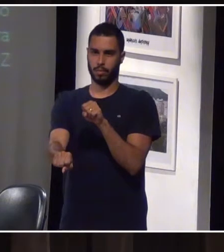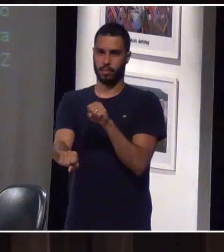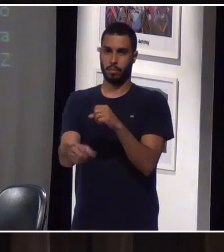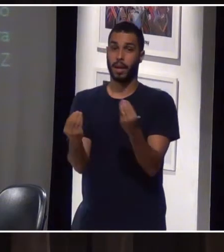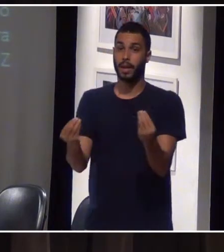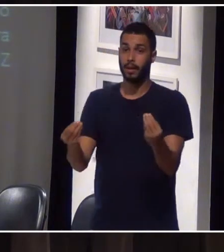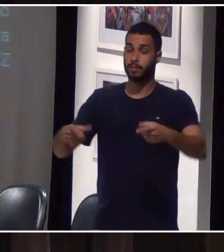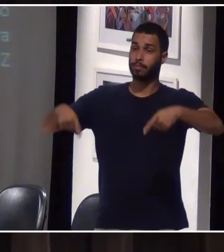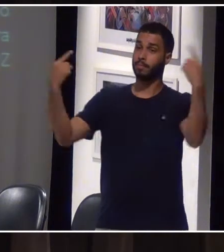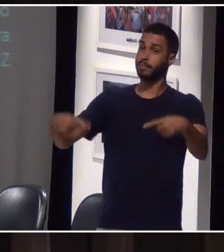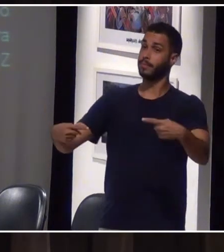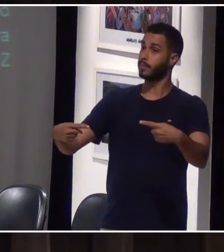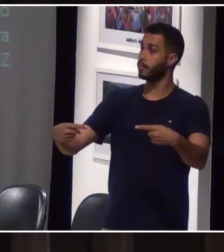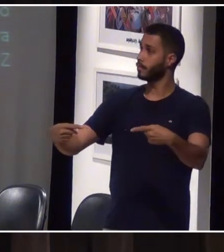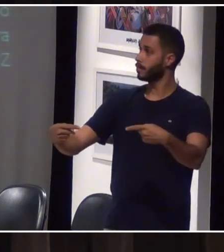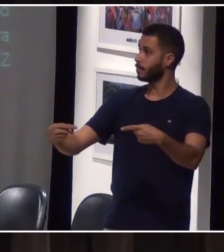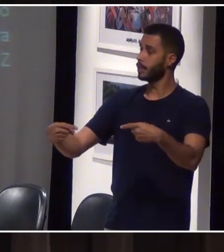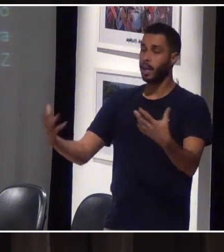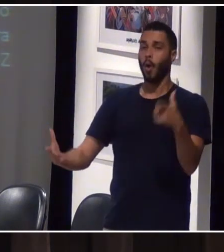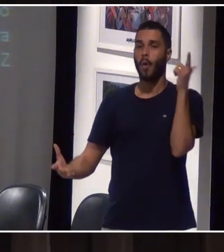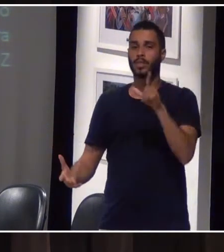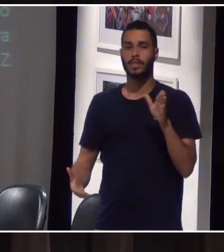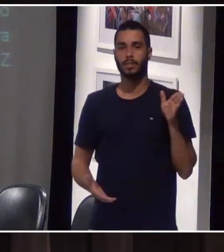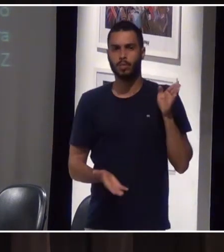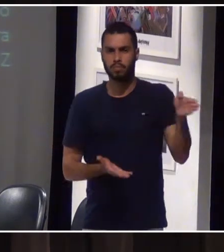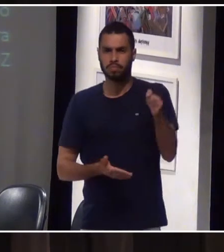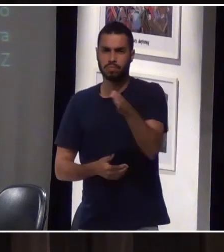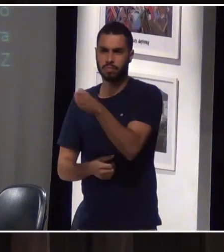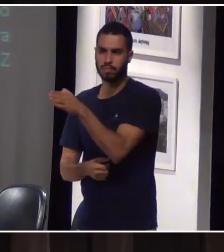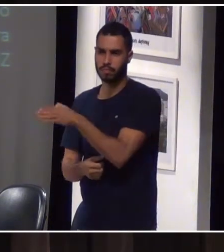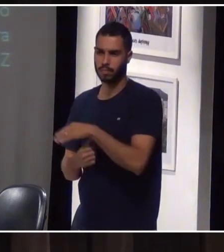tornarem competitivos para concorrerem a esses lugares.